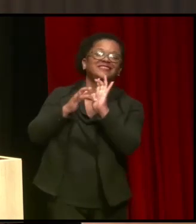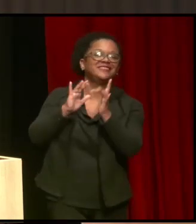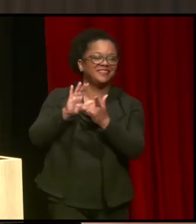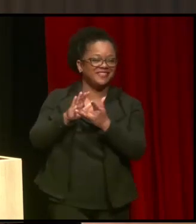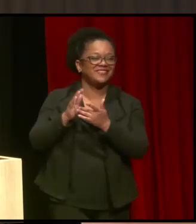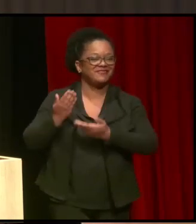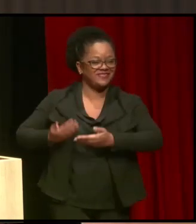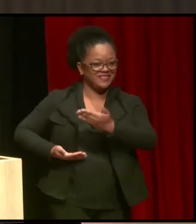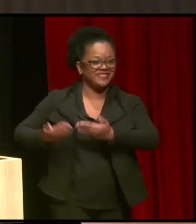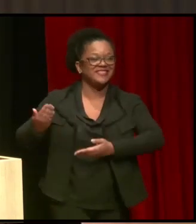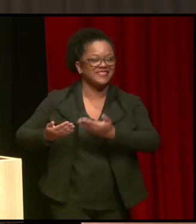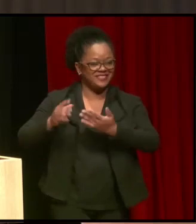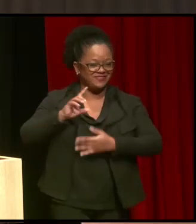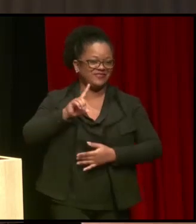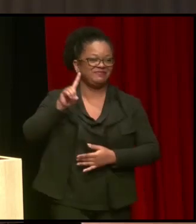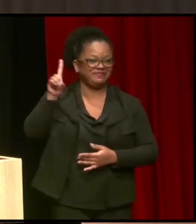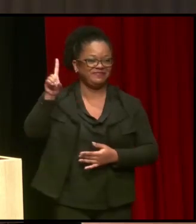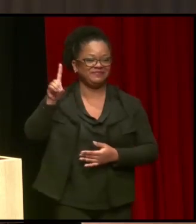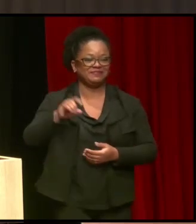Jesus.